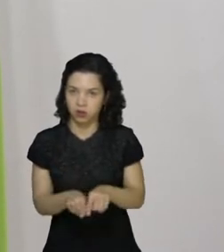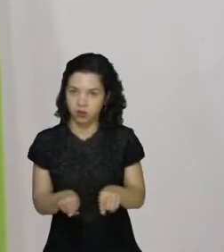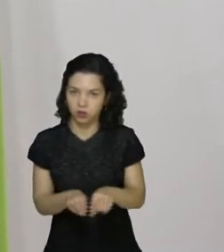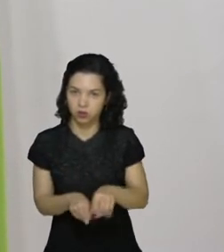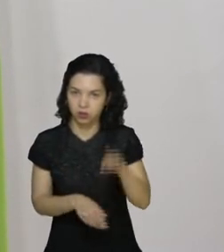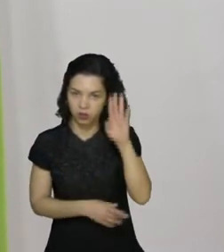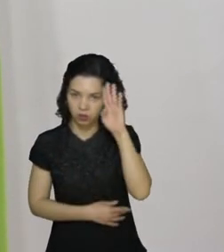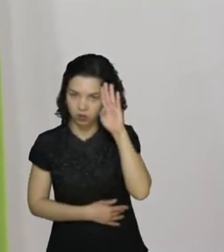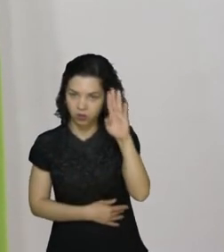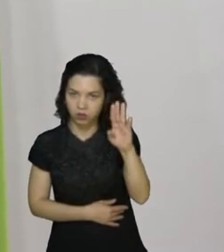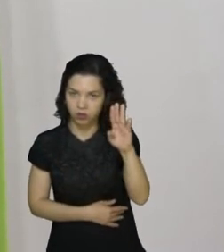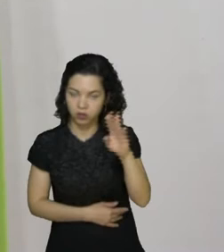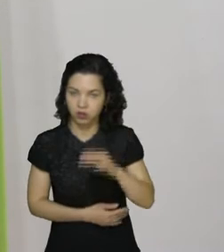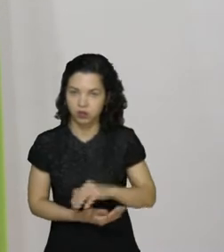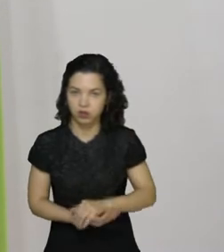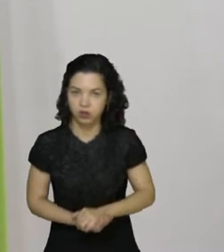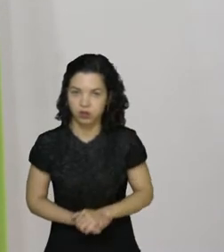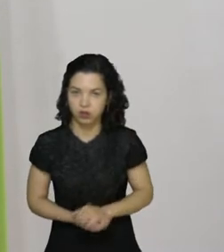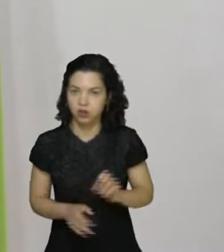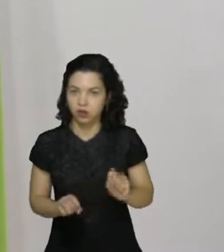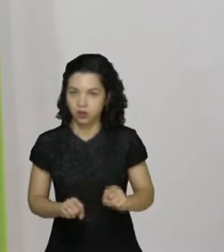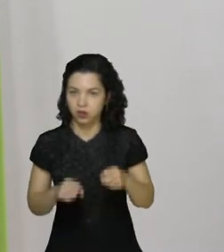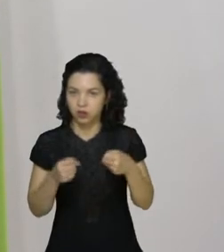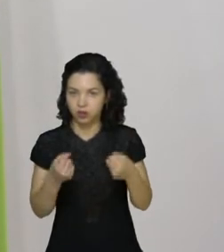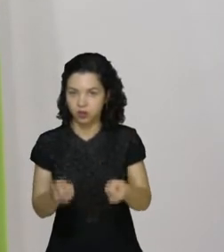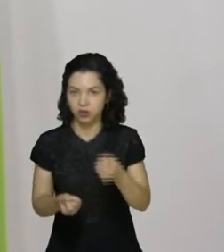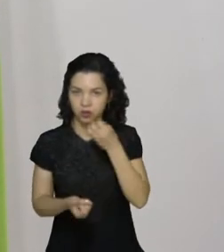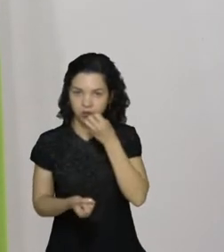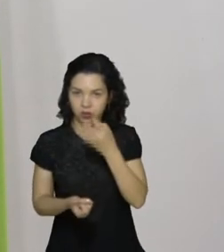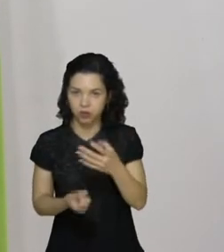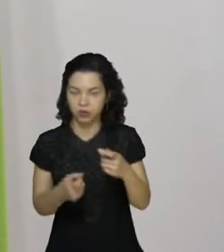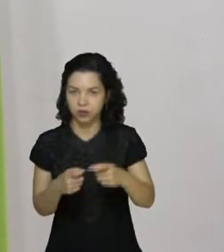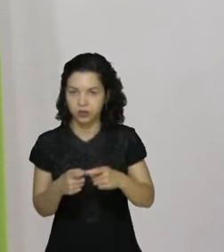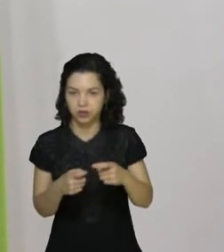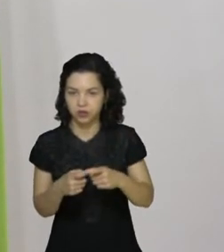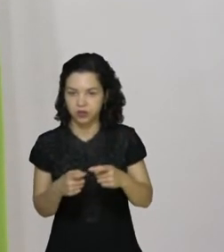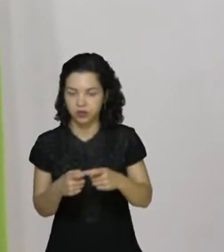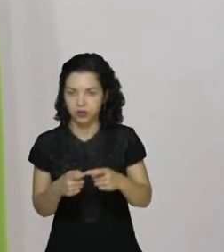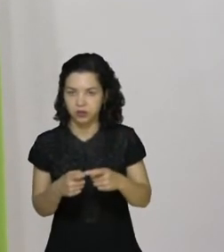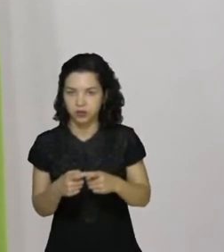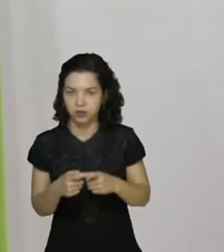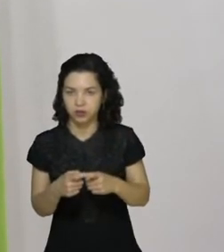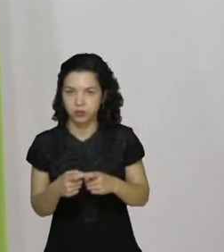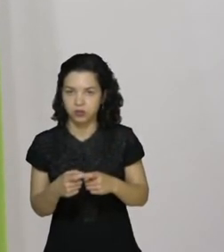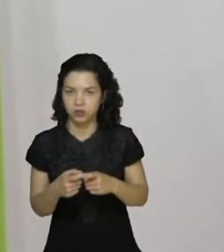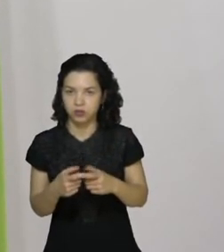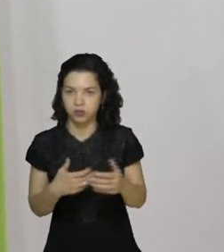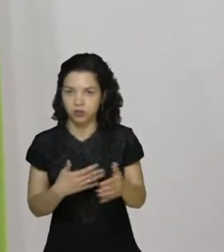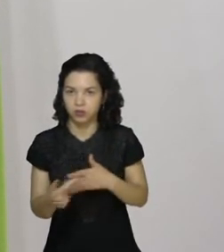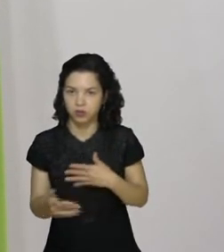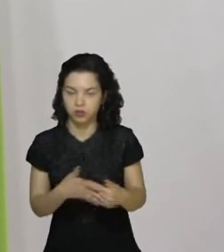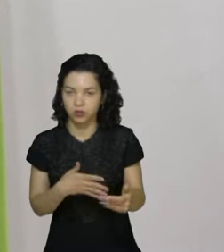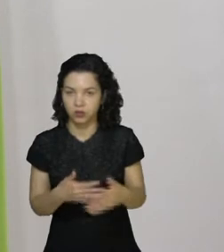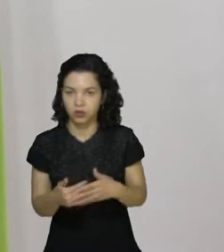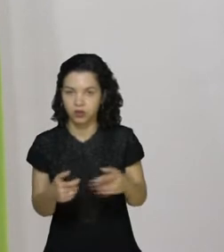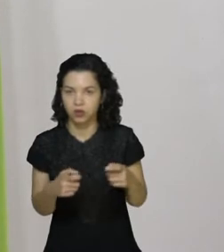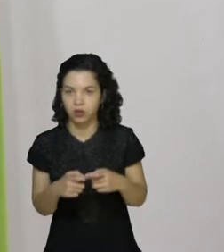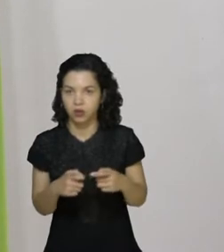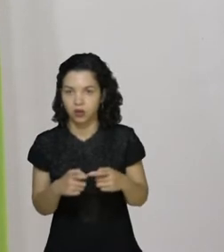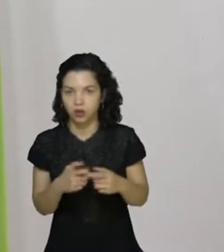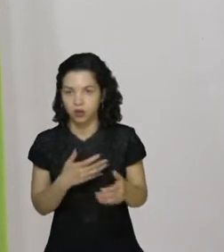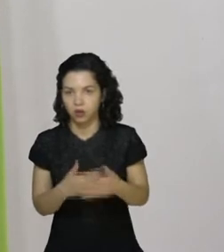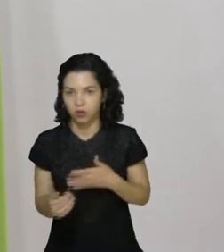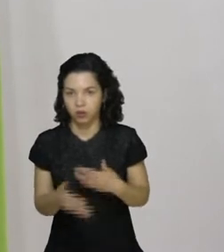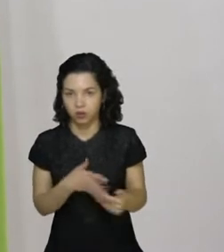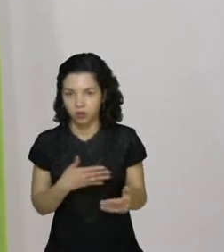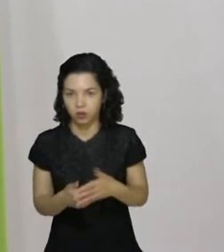nisso. Defender a boa medicina. Não defender qualquer médico, em qualquer situação,